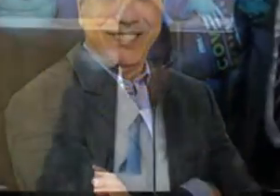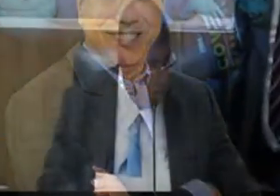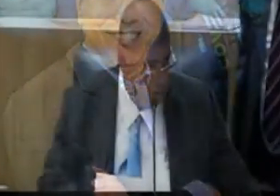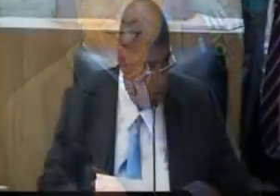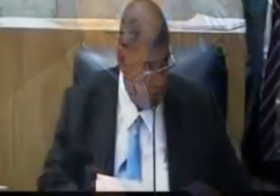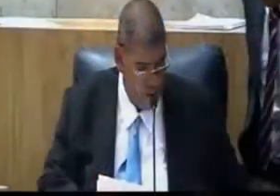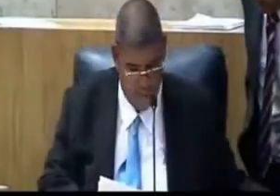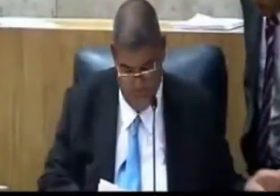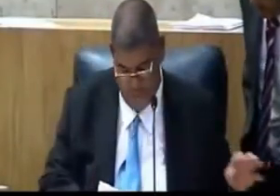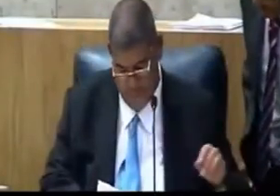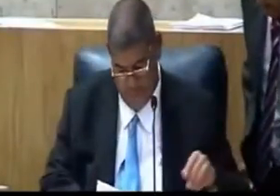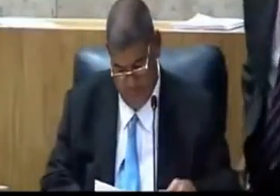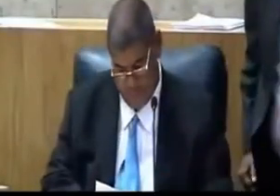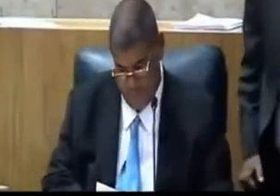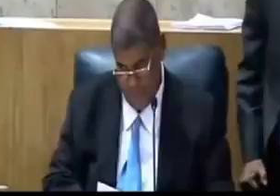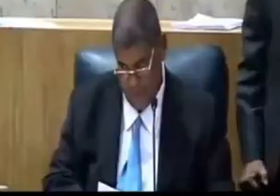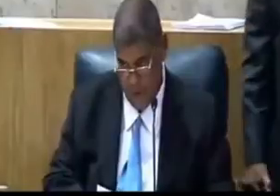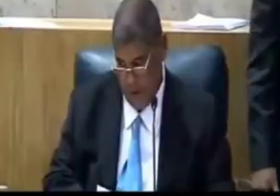Eu faço questão de ler.